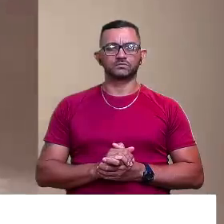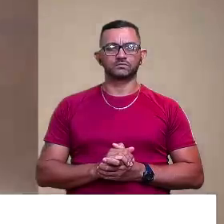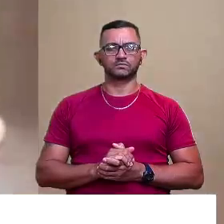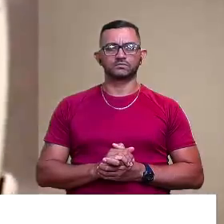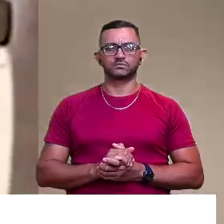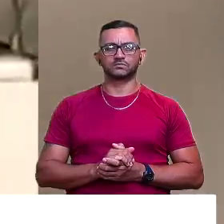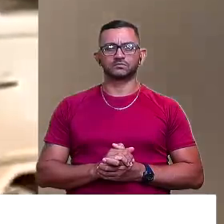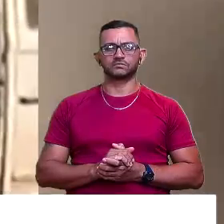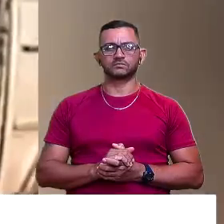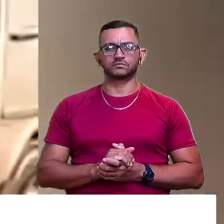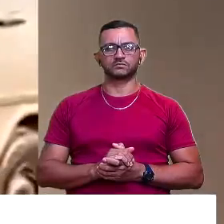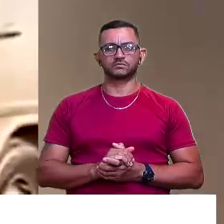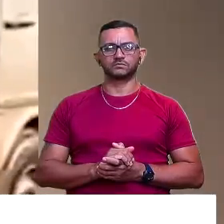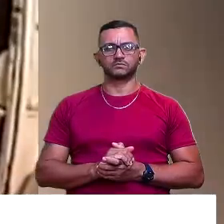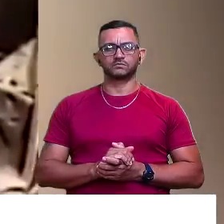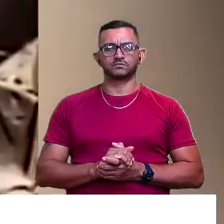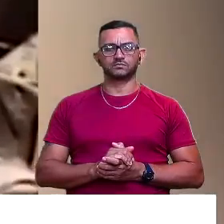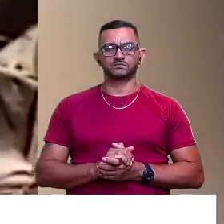Não é jeito.